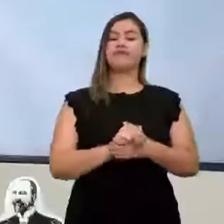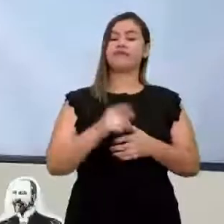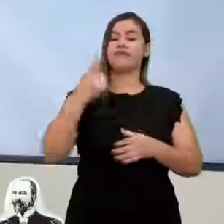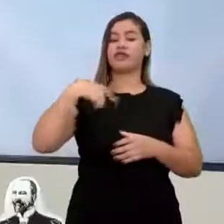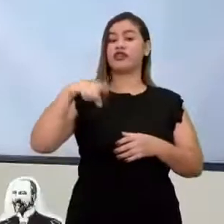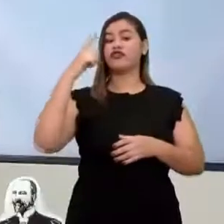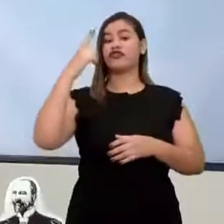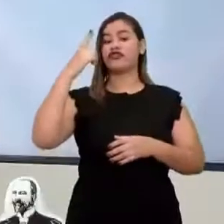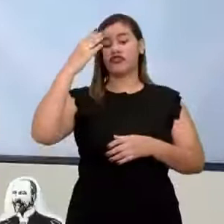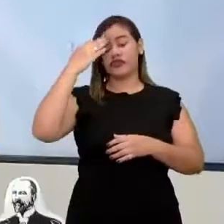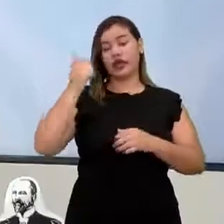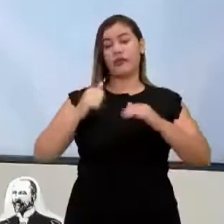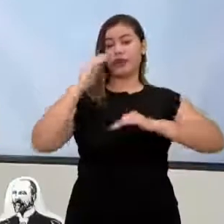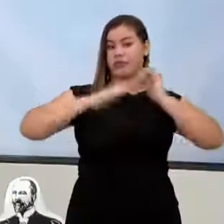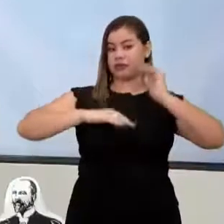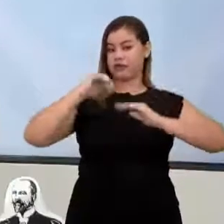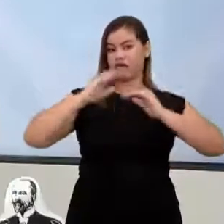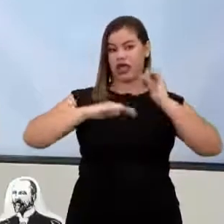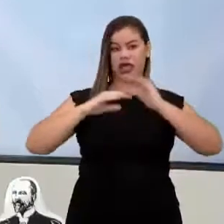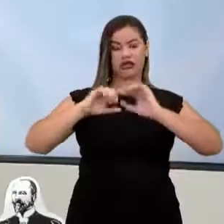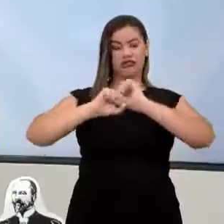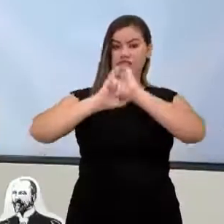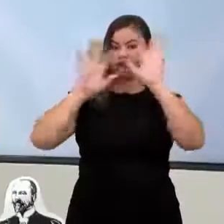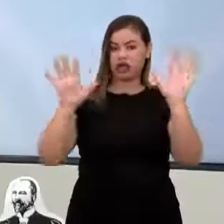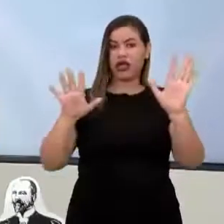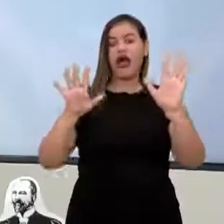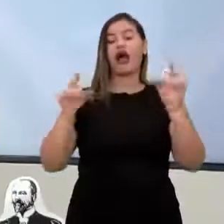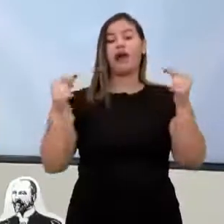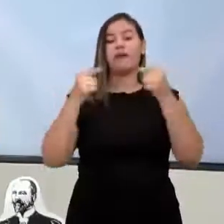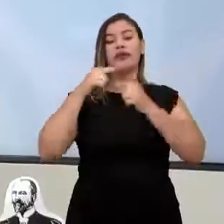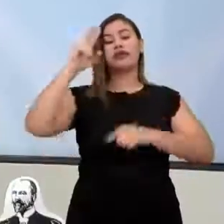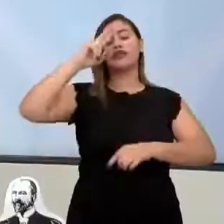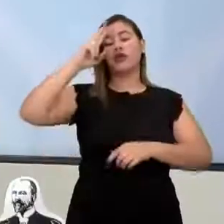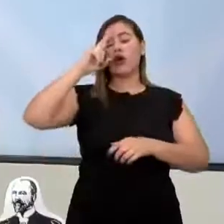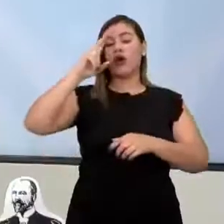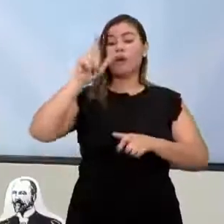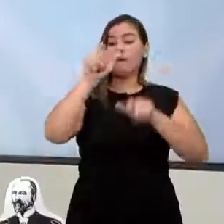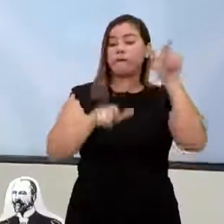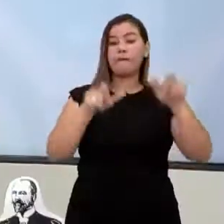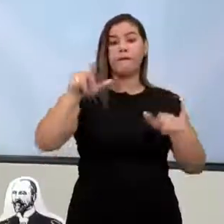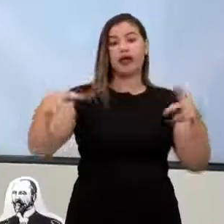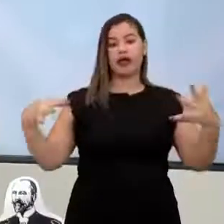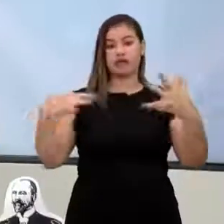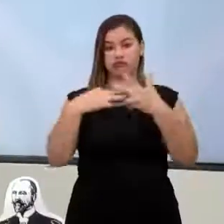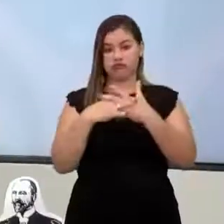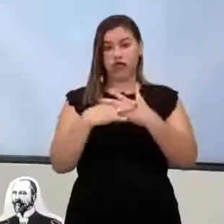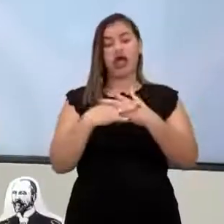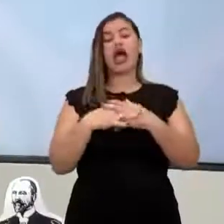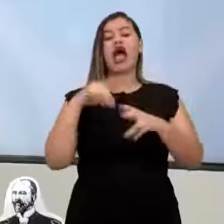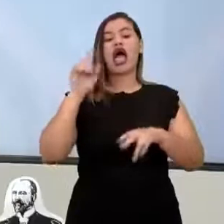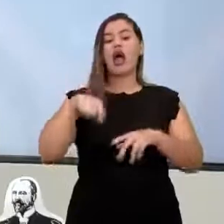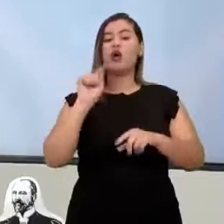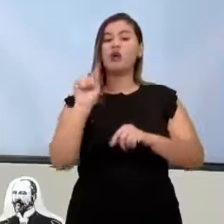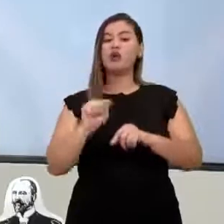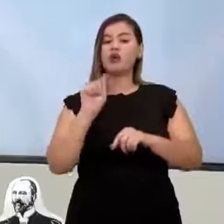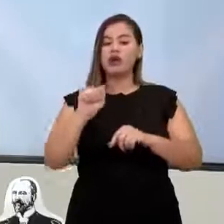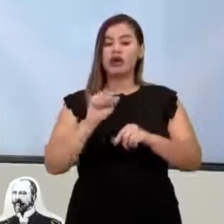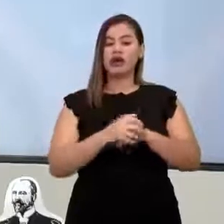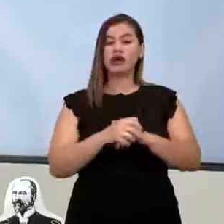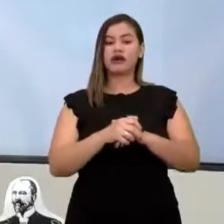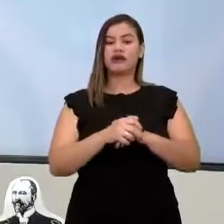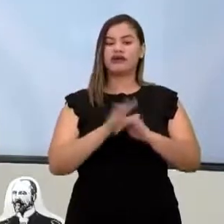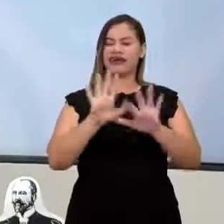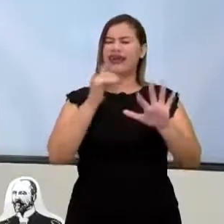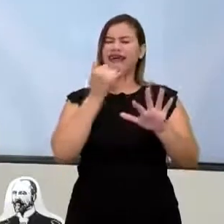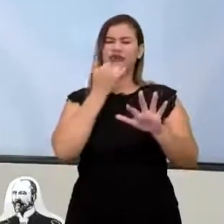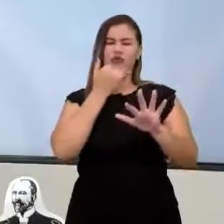aqui essa parte da habilidade contemplada. Nós já sabemos que, historicamente, os cidadãos, quem é cidadão, aliás, deixa eu